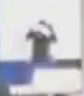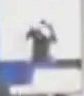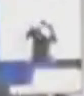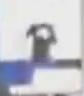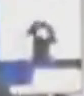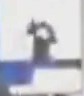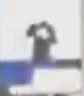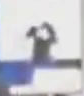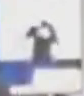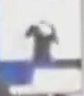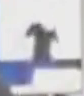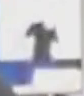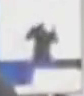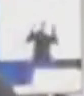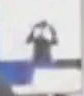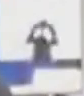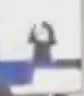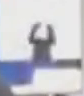de direitos sobre